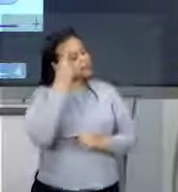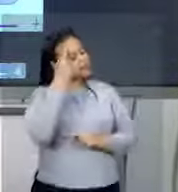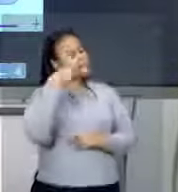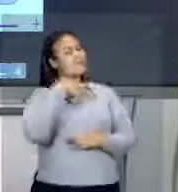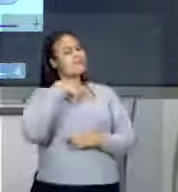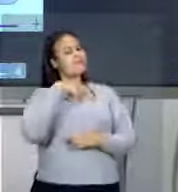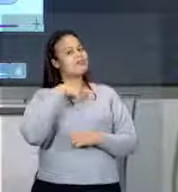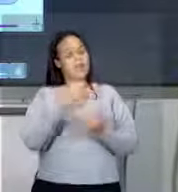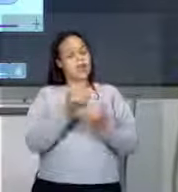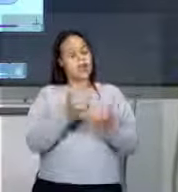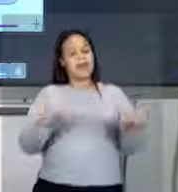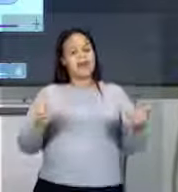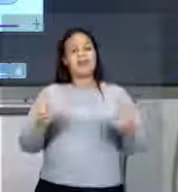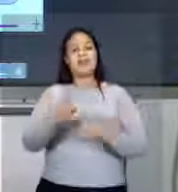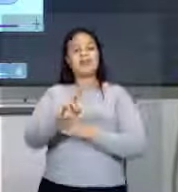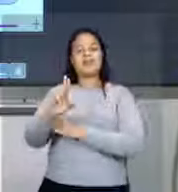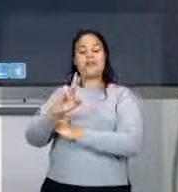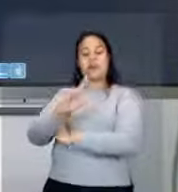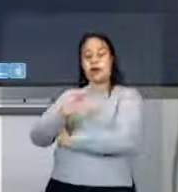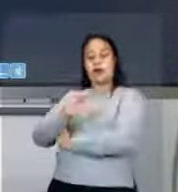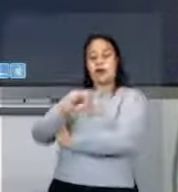corrente convencional.